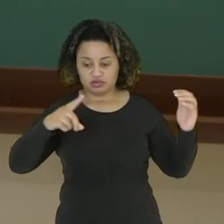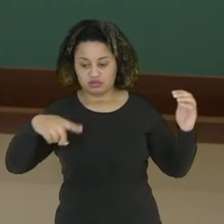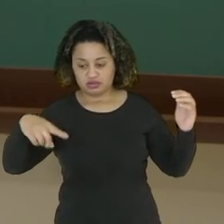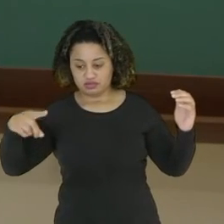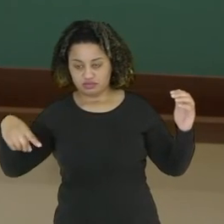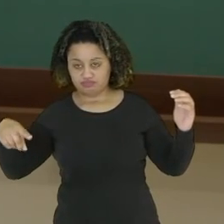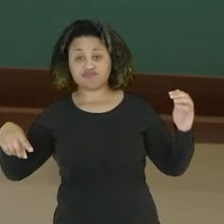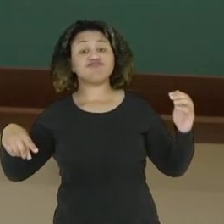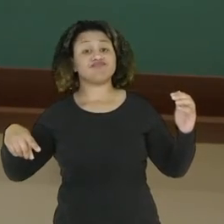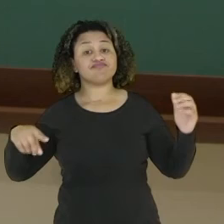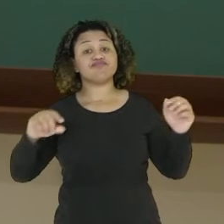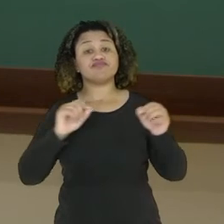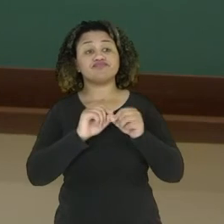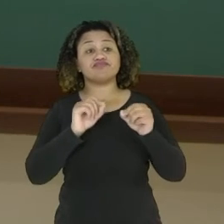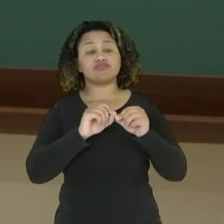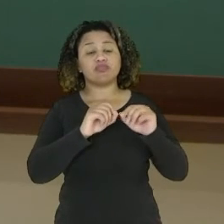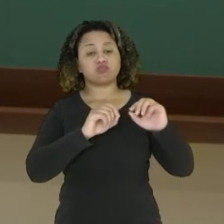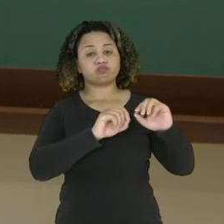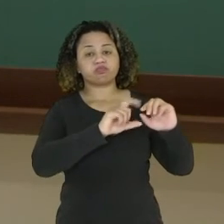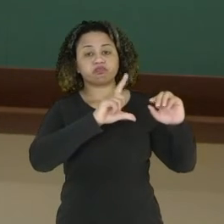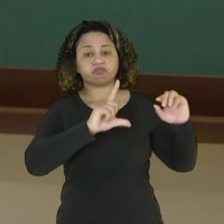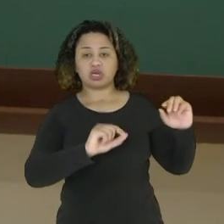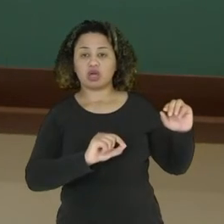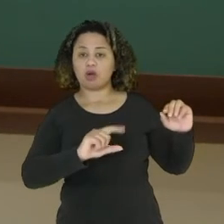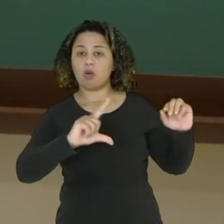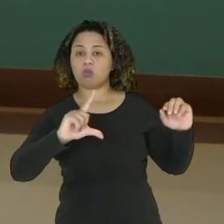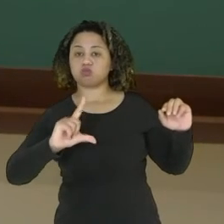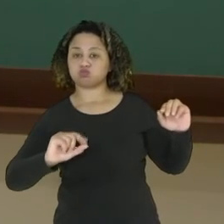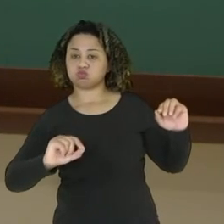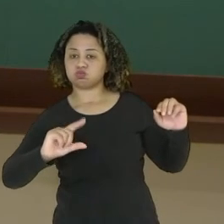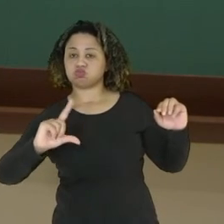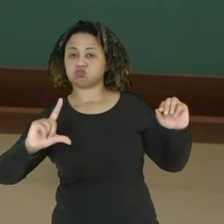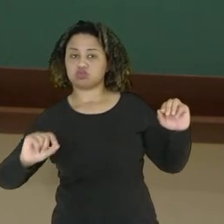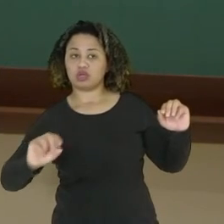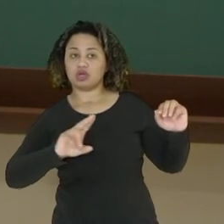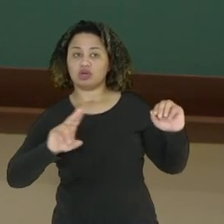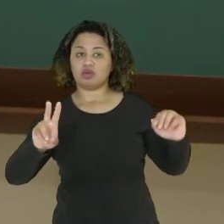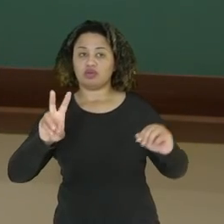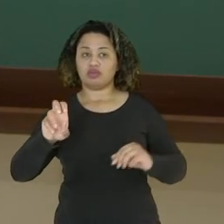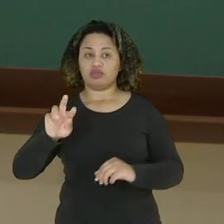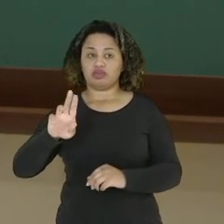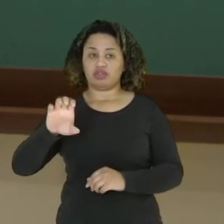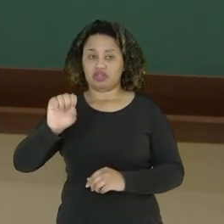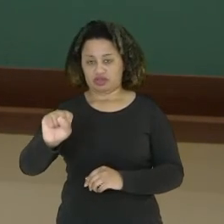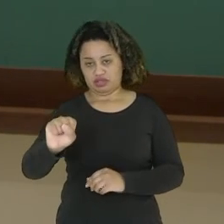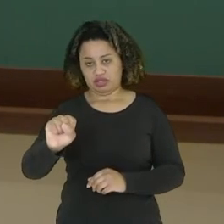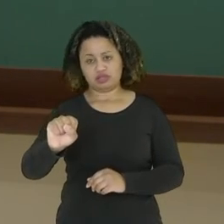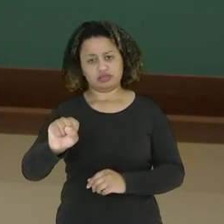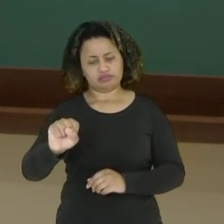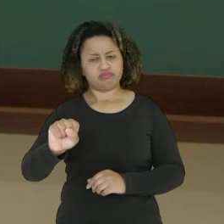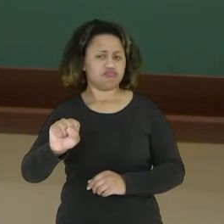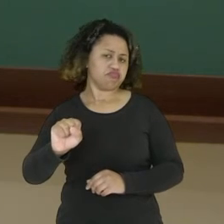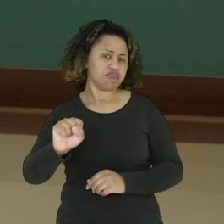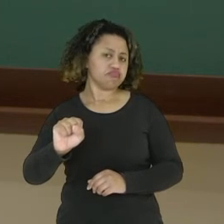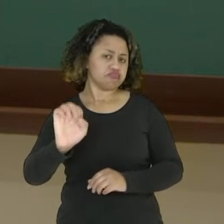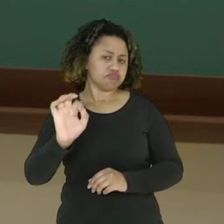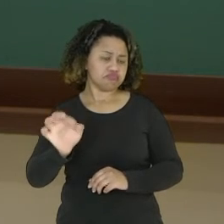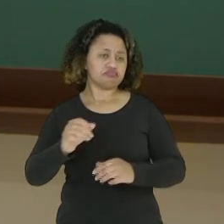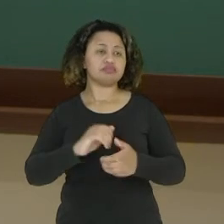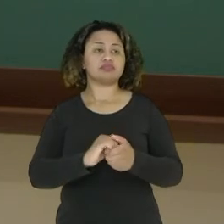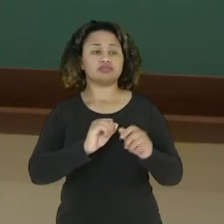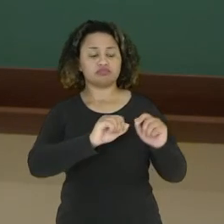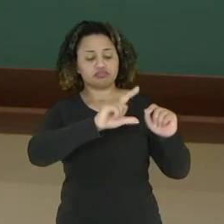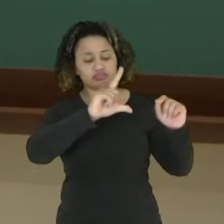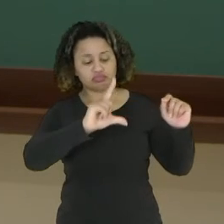formar alguns gomos, o que nós chamamos de ventres, que eu prefiro que você pense em barrigas, tá? Então, o que